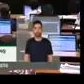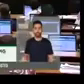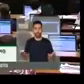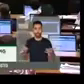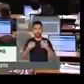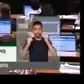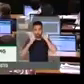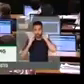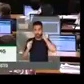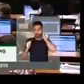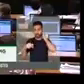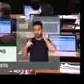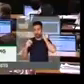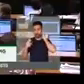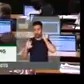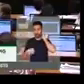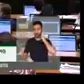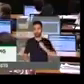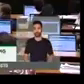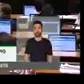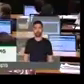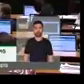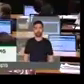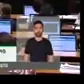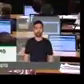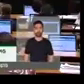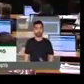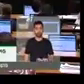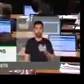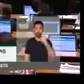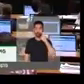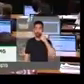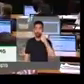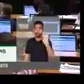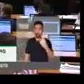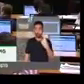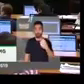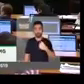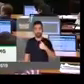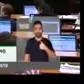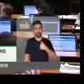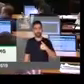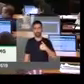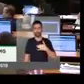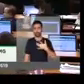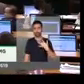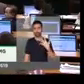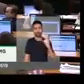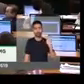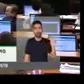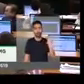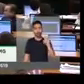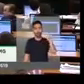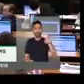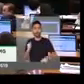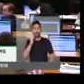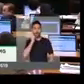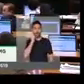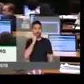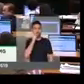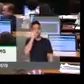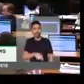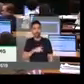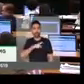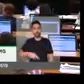veja nunes bom primeiramente eu quero dizer da minha insatisfação de ter que olhar para essa cara lavada do